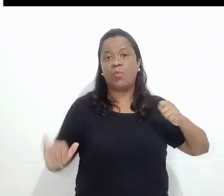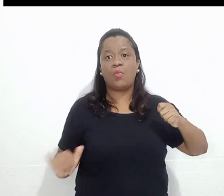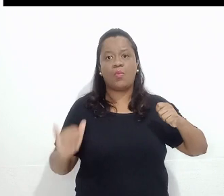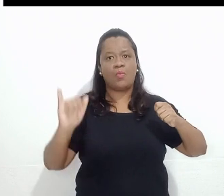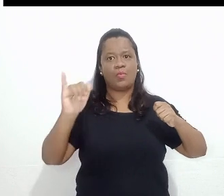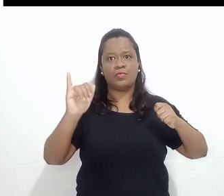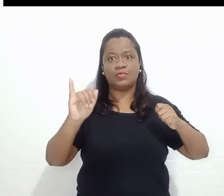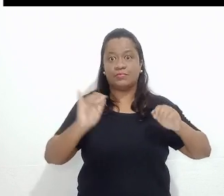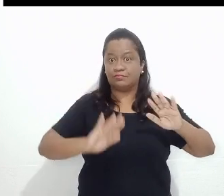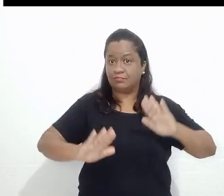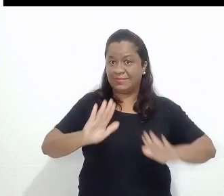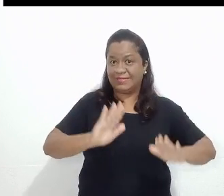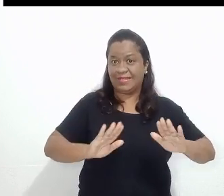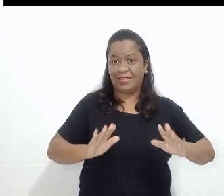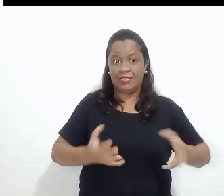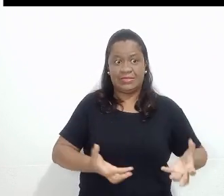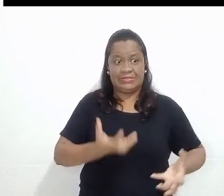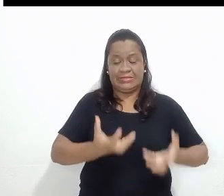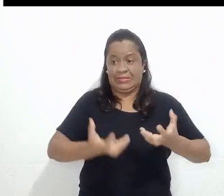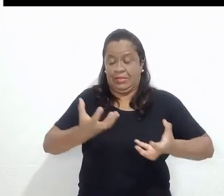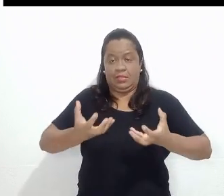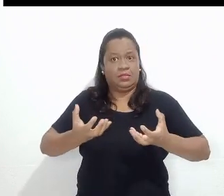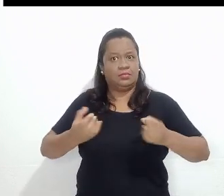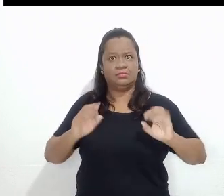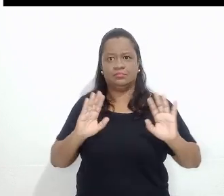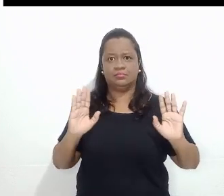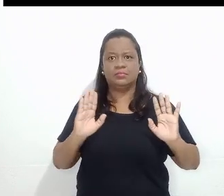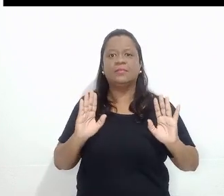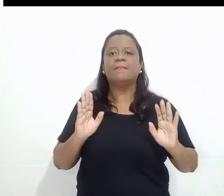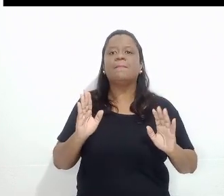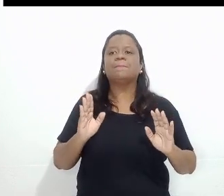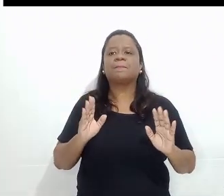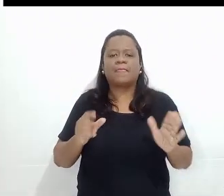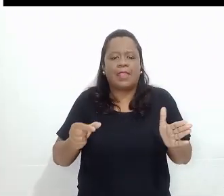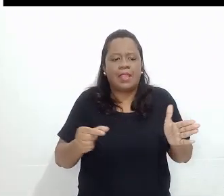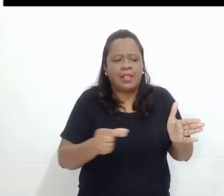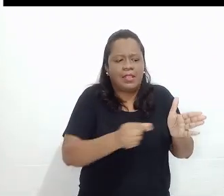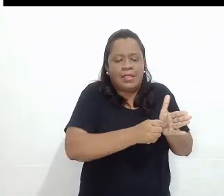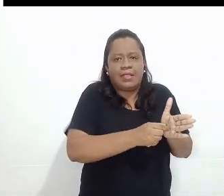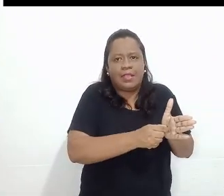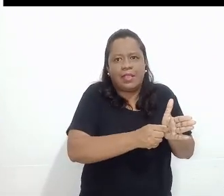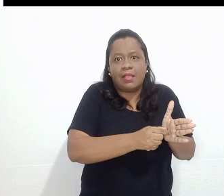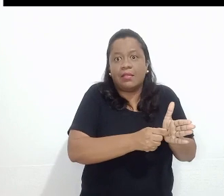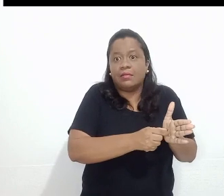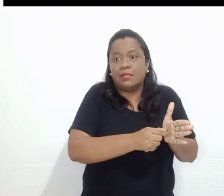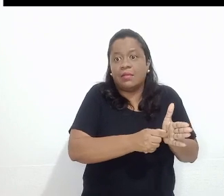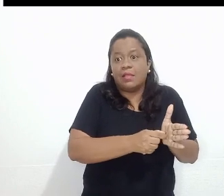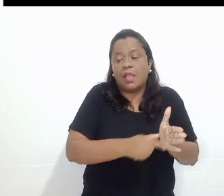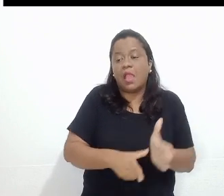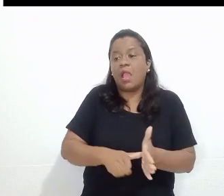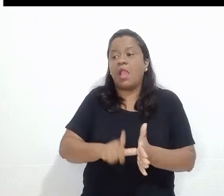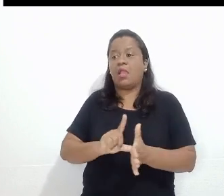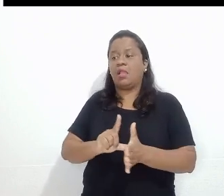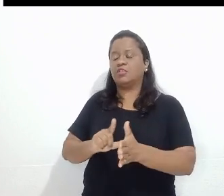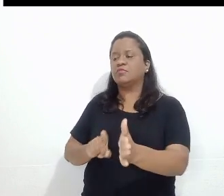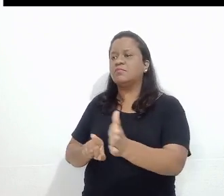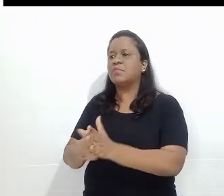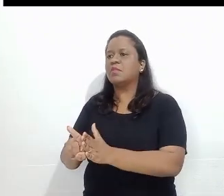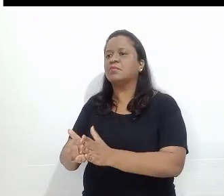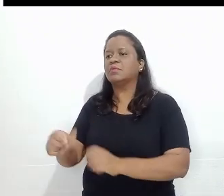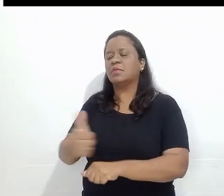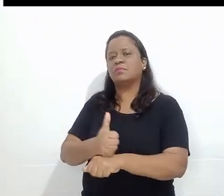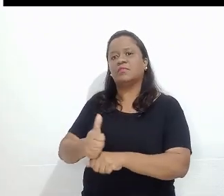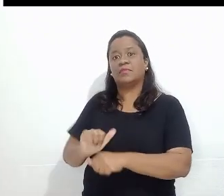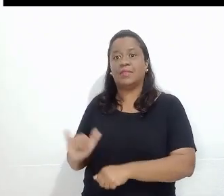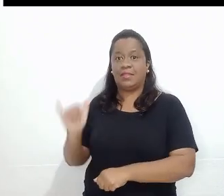no seu set de filmagem, tá? E ninguém liga nada na tomada sem perguntar para o cara da elétrica.